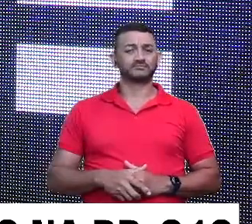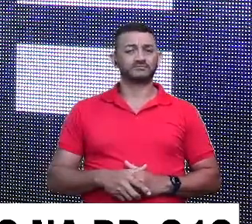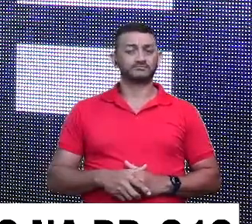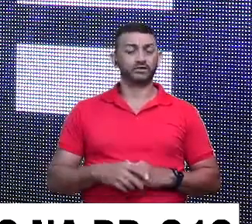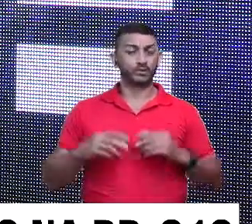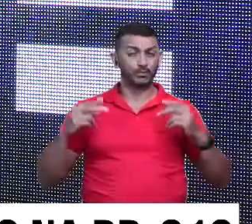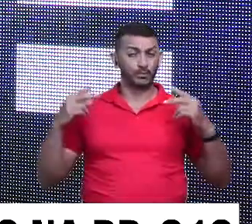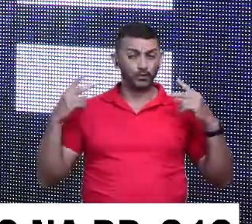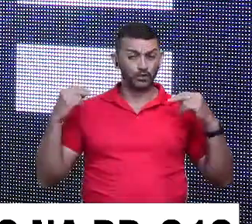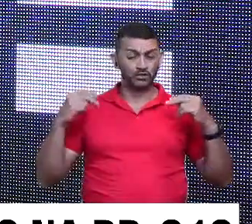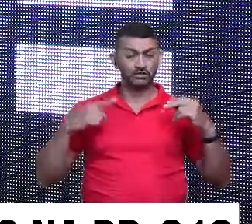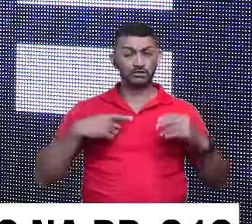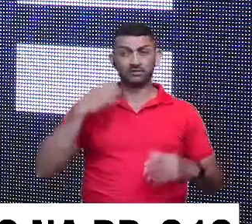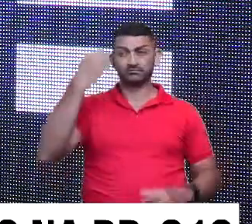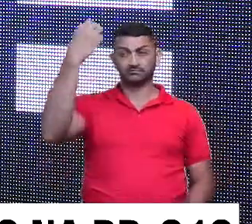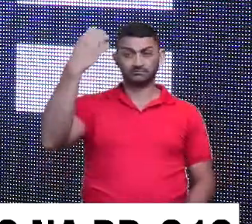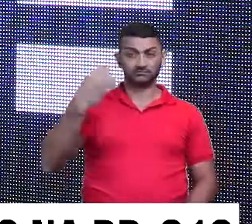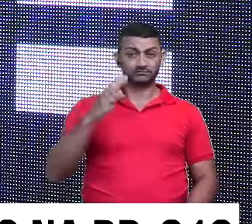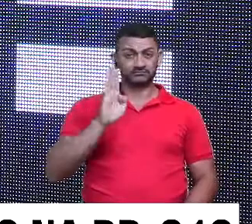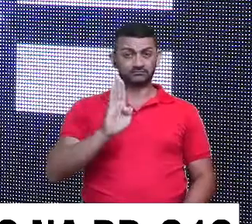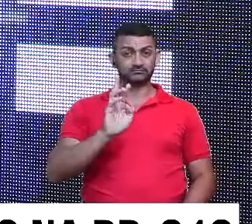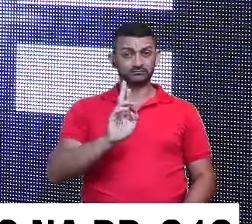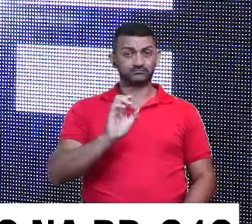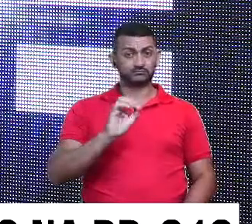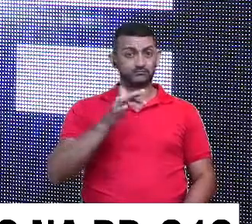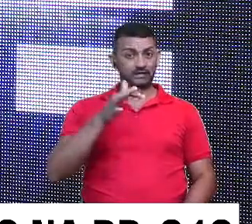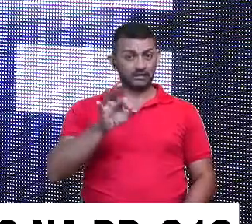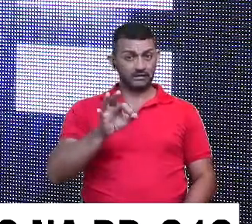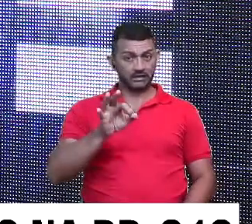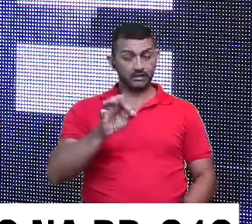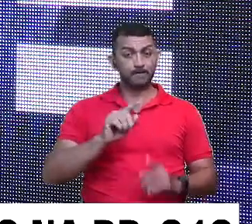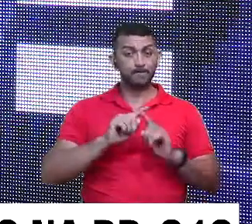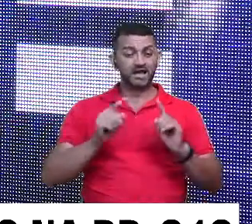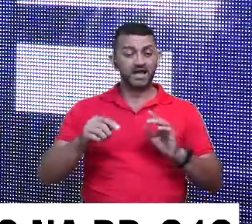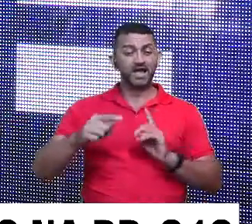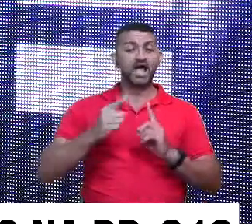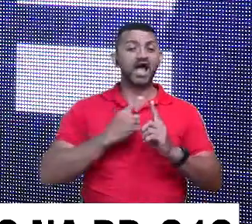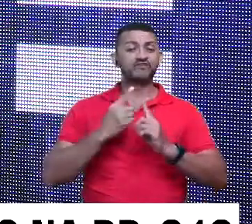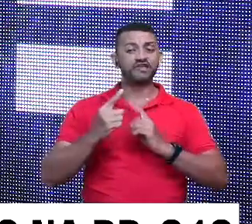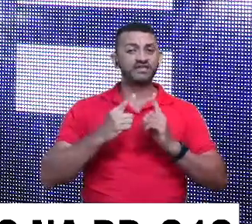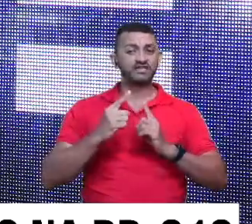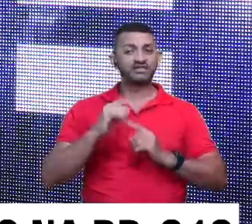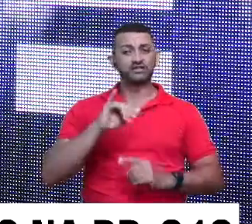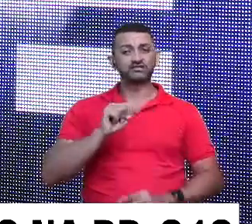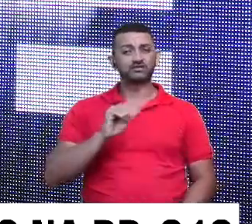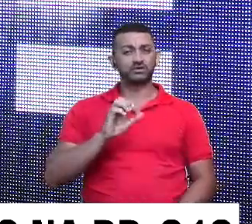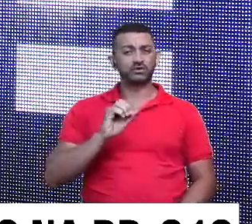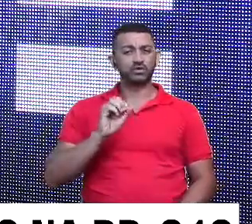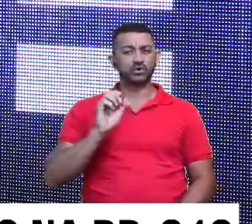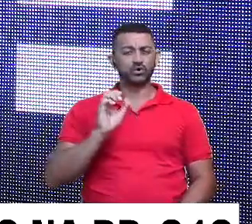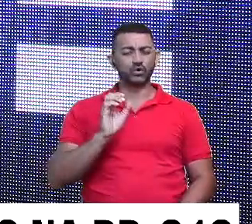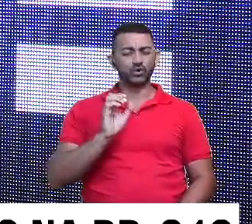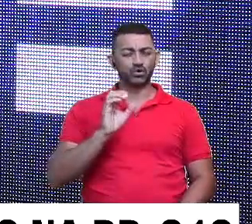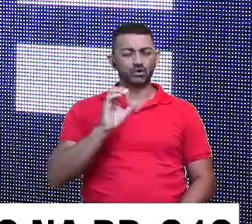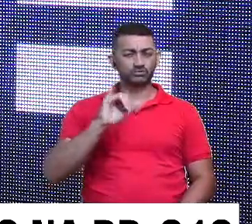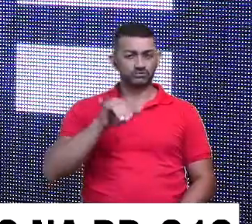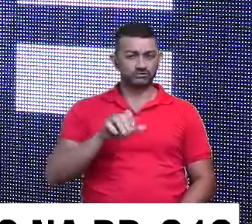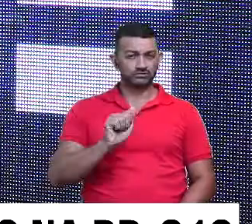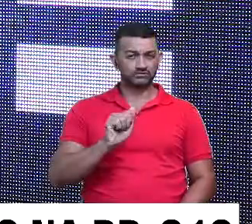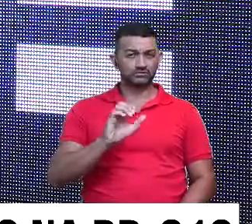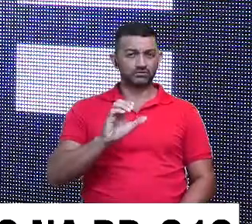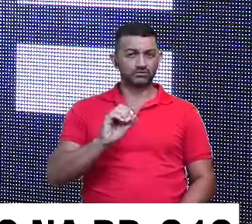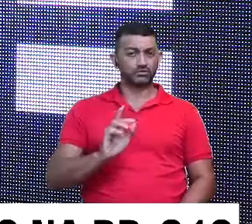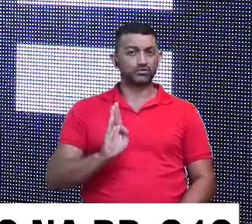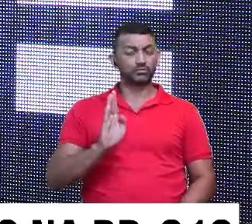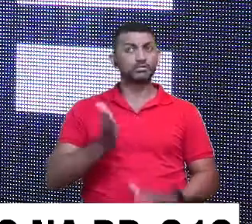da região de Imperatriz. É que o semáforo na BR-010 com a Avenida Jacob foi tirado. Mas a gente vai falar com a